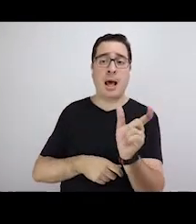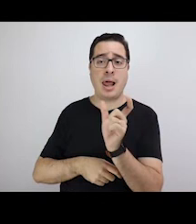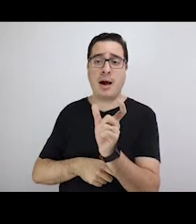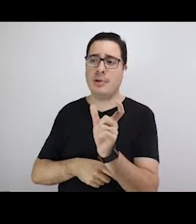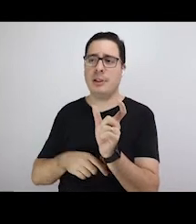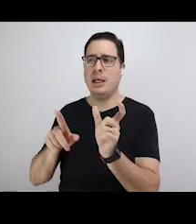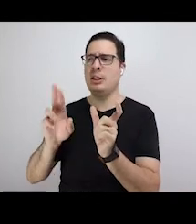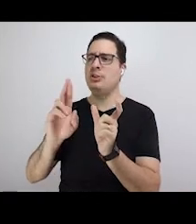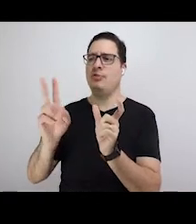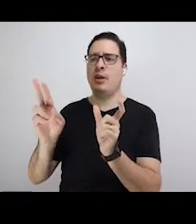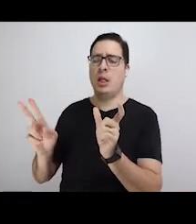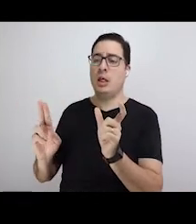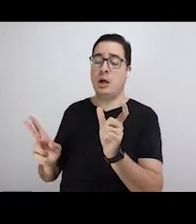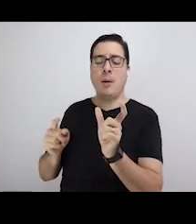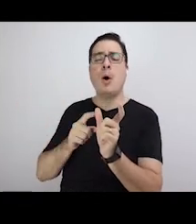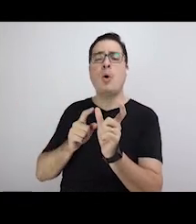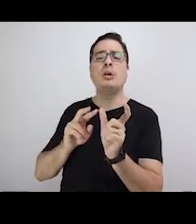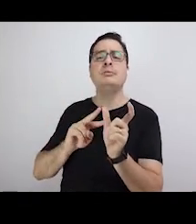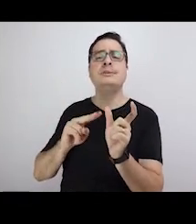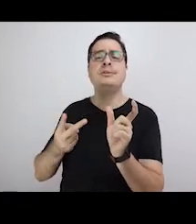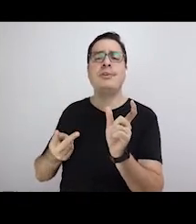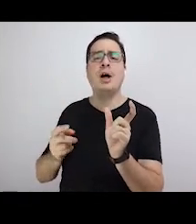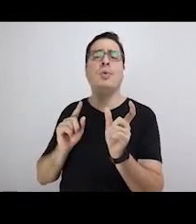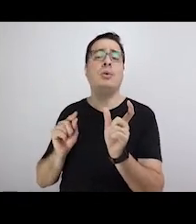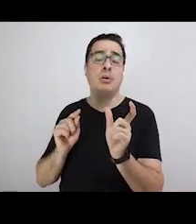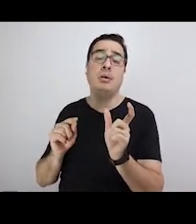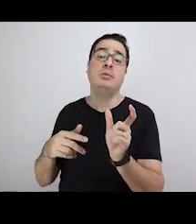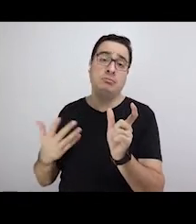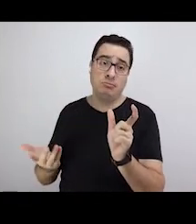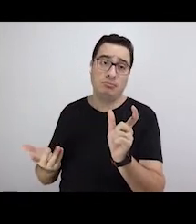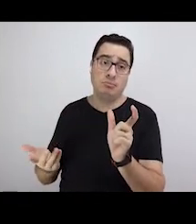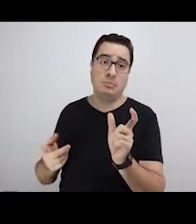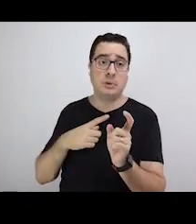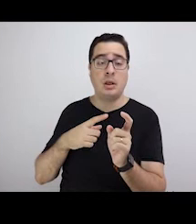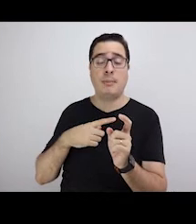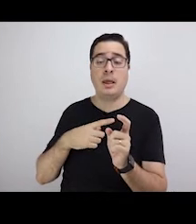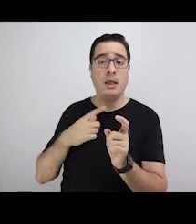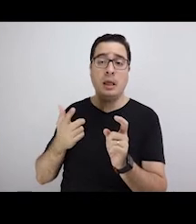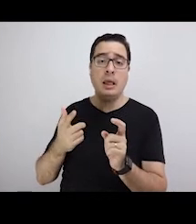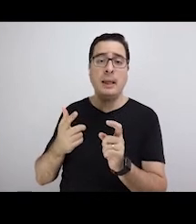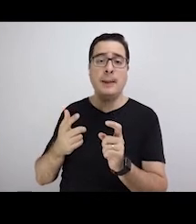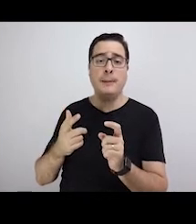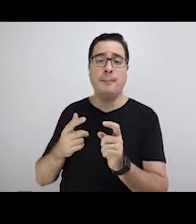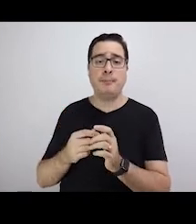de você trazer um significado quando for necessário utilizar, de você trazer